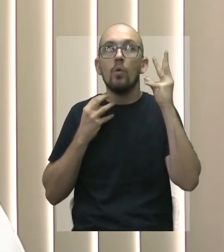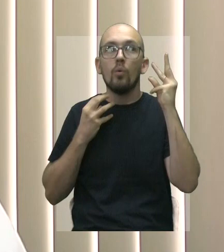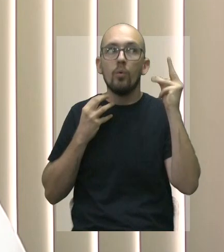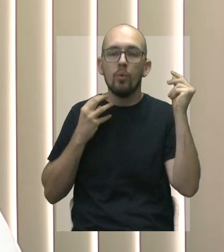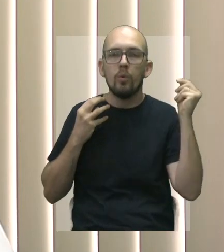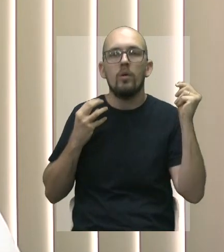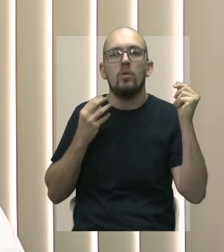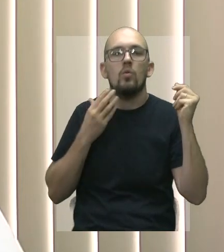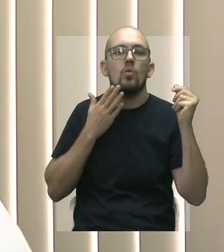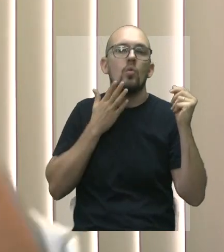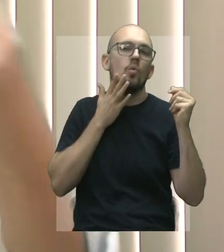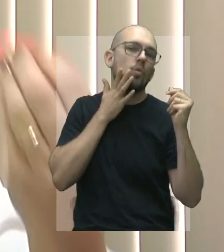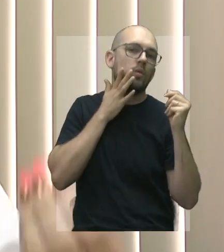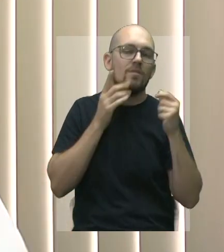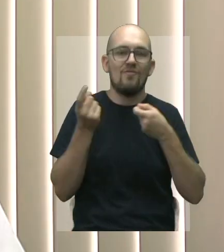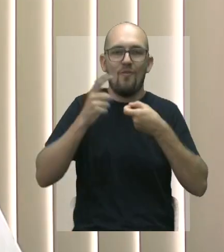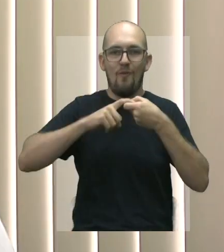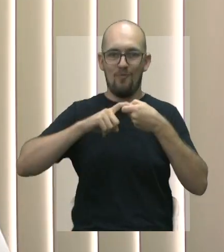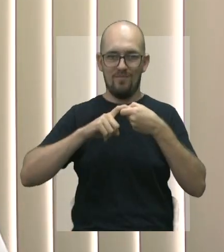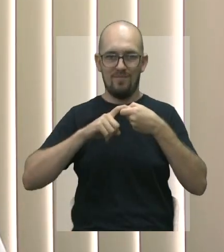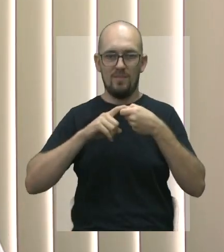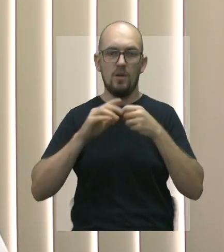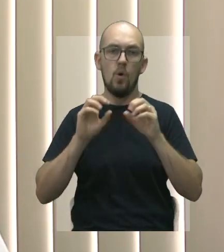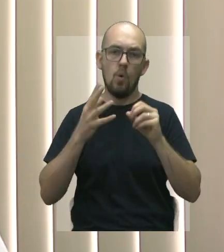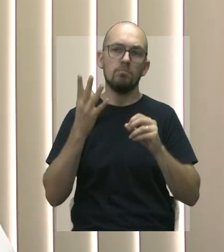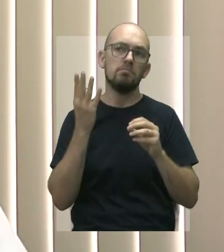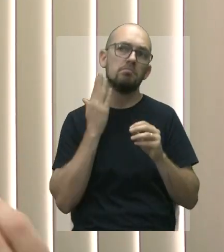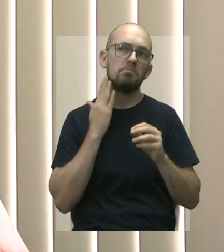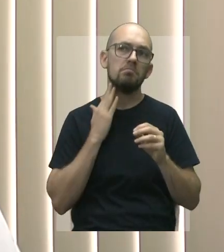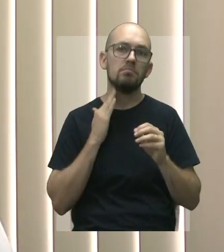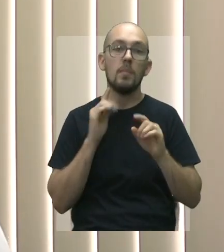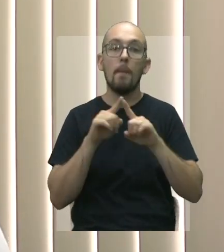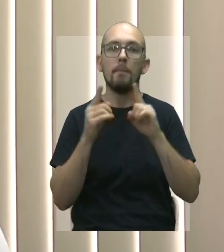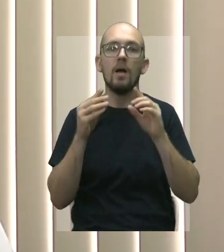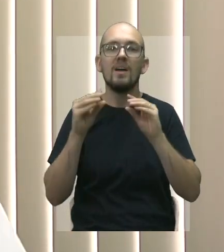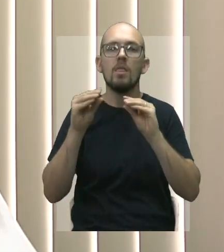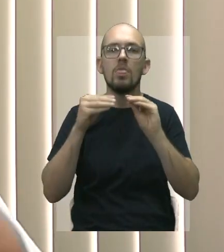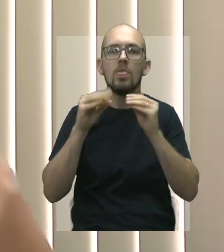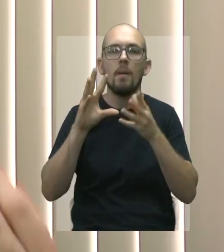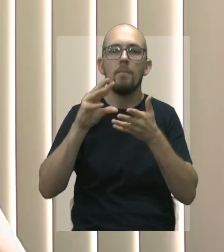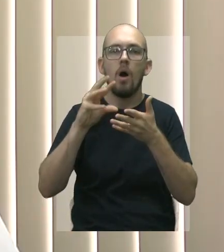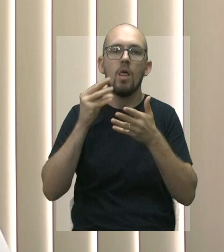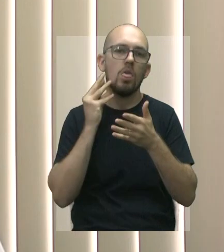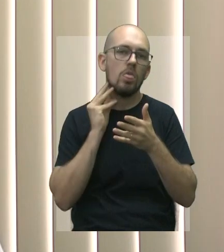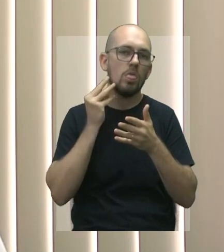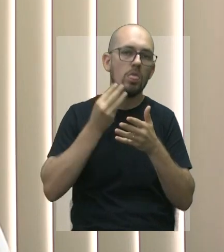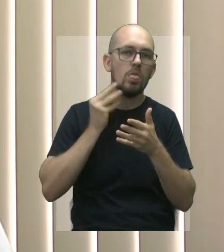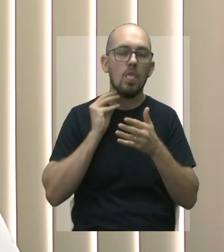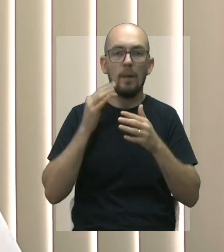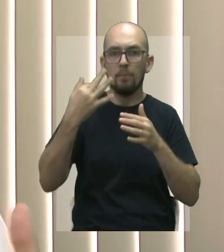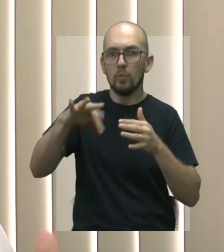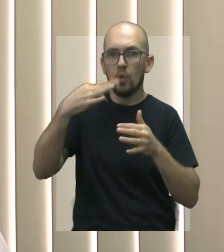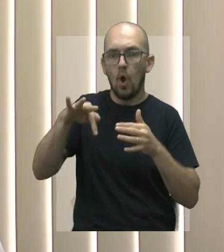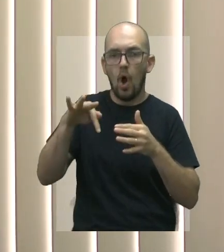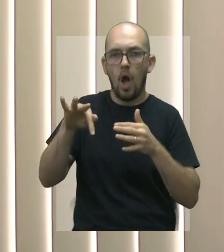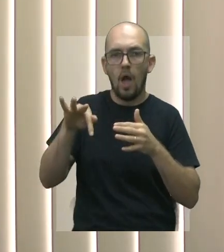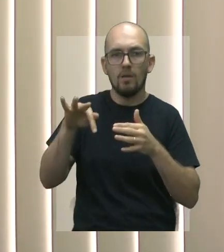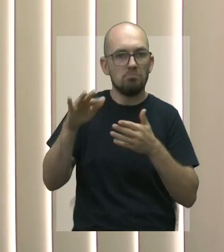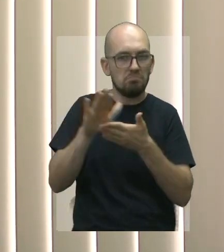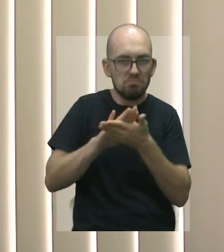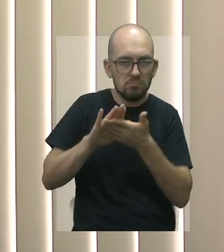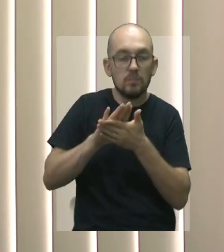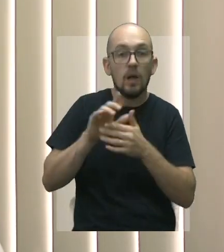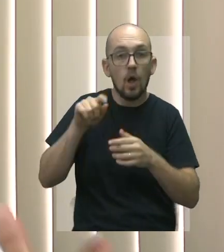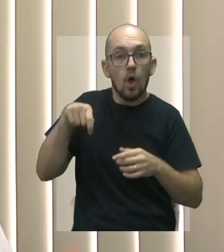ao tamanho normal e ele pode até continuar palpável, mas desde que ele fique imóvel, desde que ele fique indolor, esse é o linfonodo